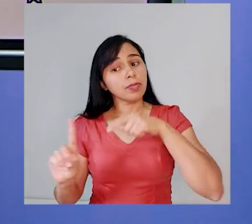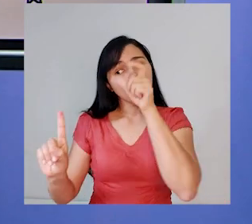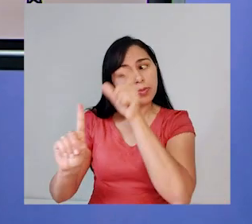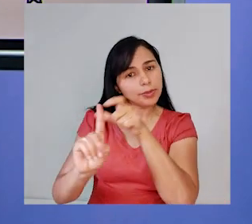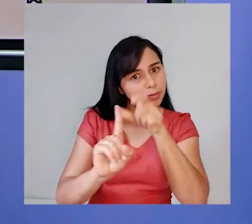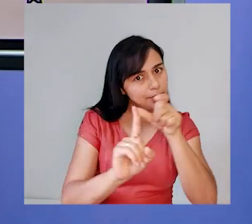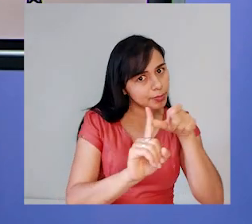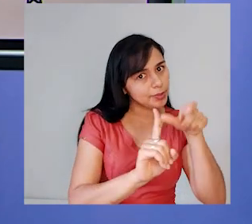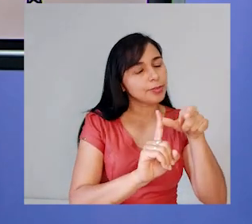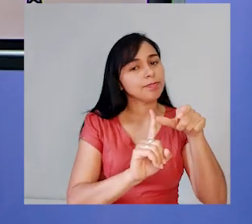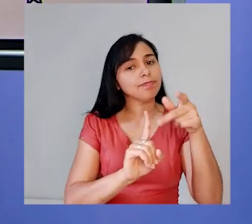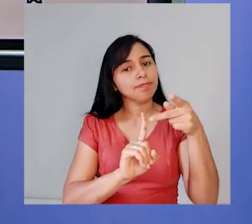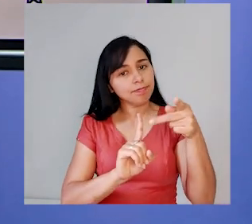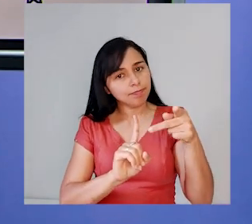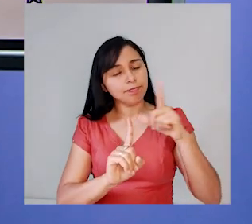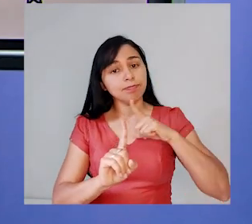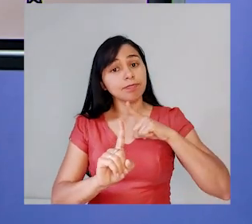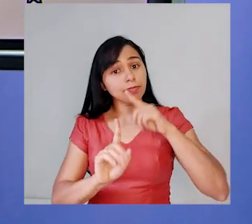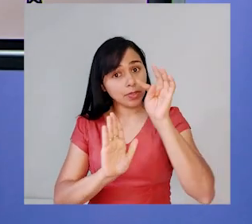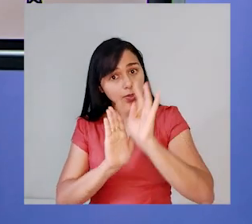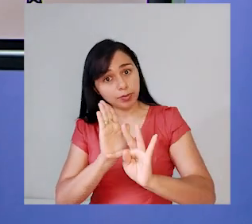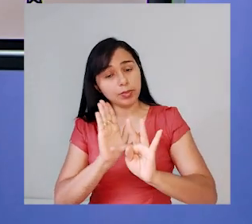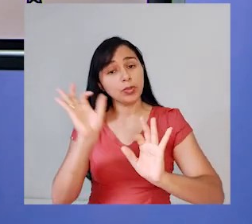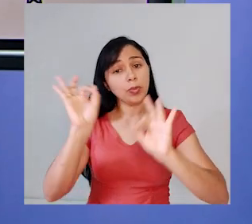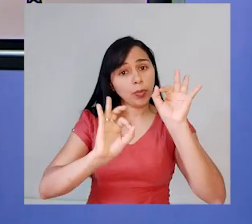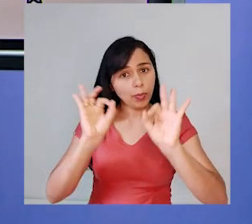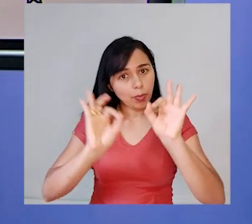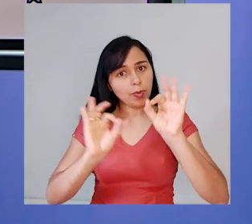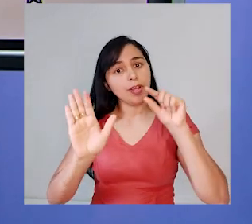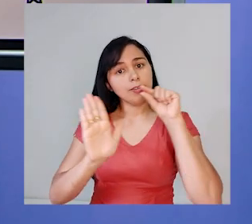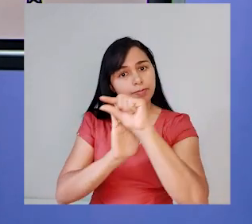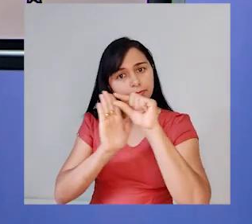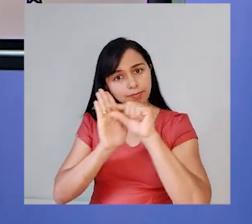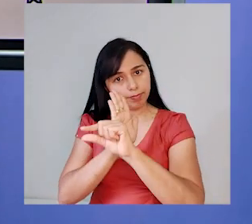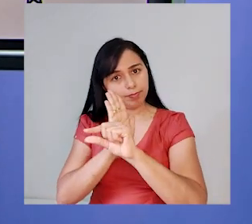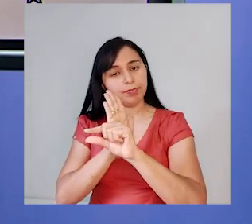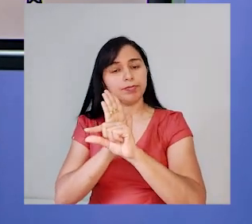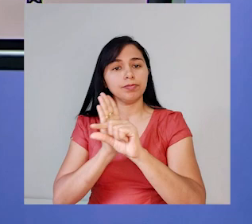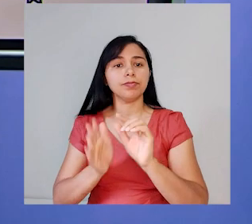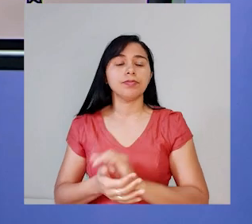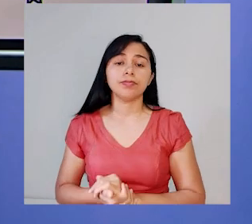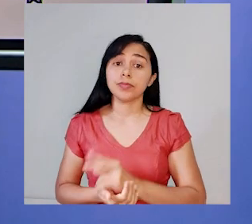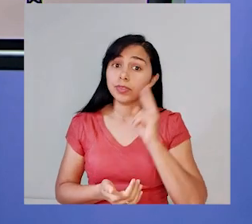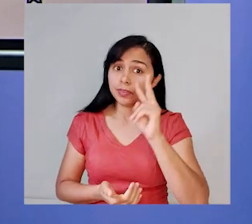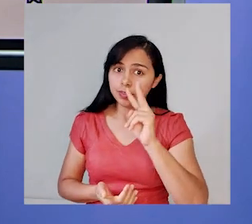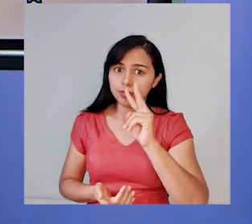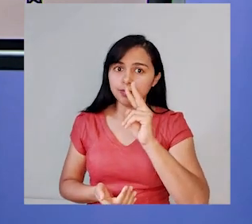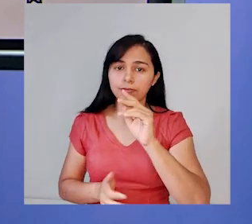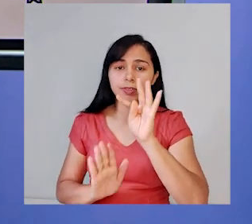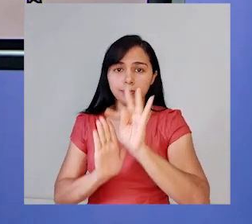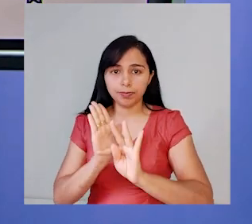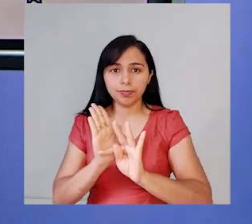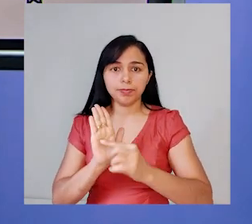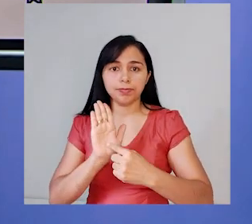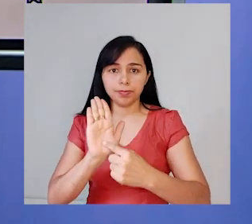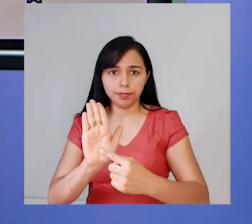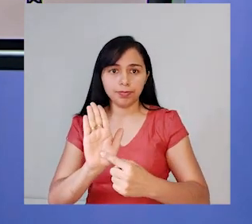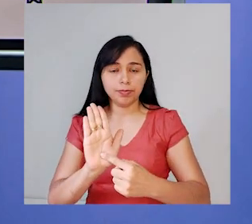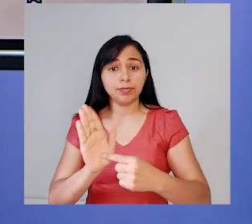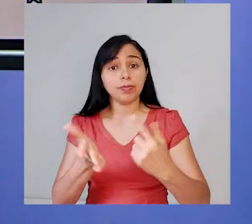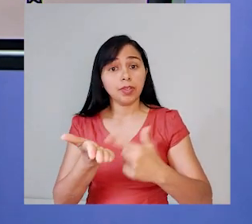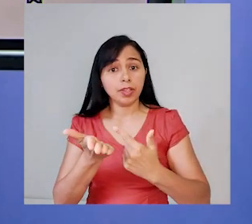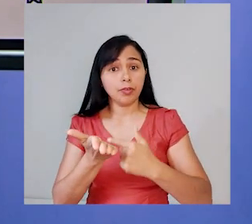falas elas estão estruturadas em forma de versos, como nesse trecho que eu trouxe para vocês do livro Morte e